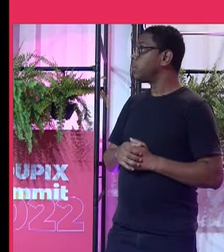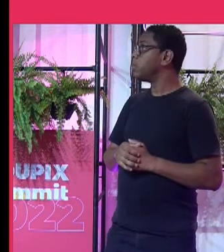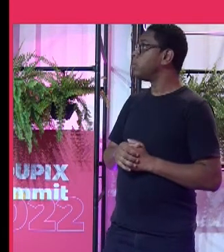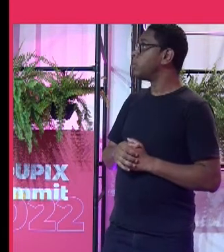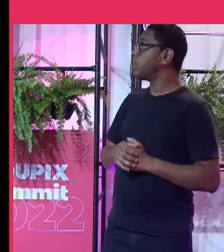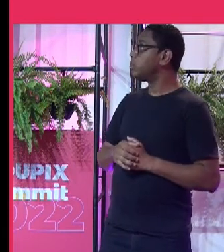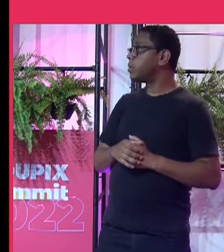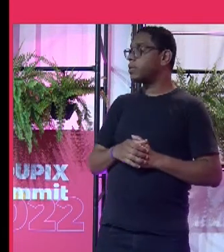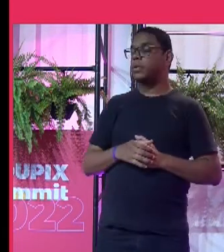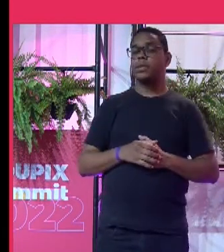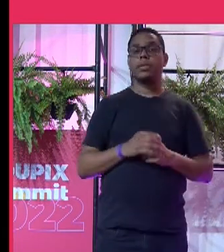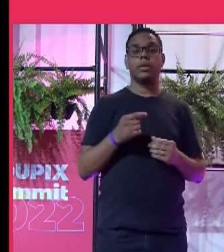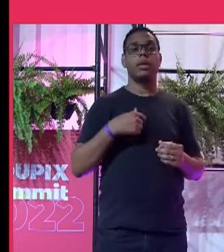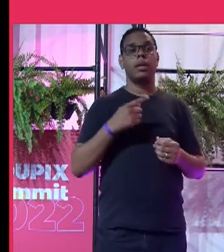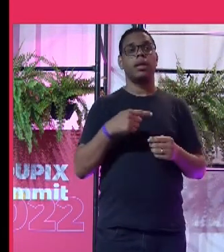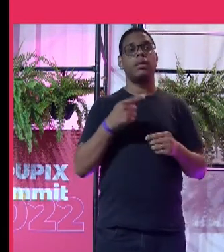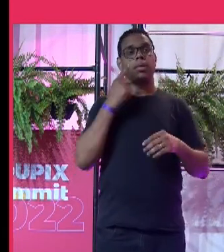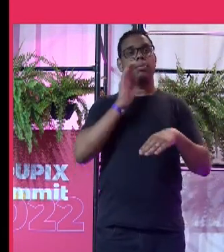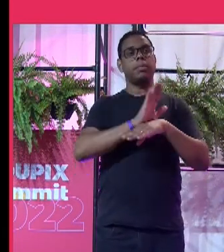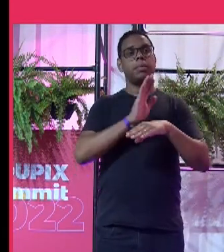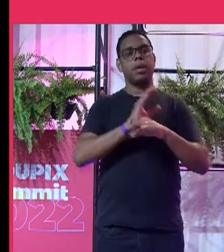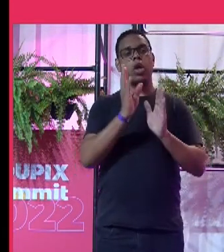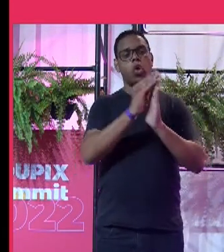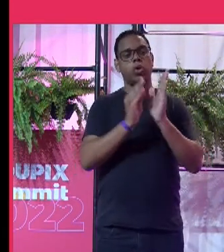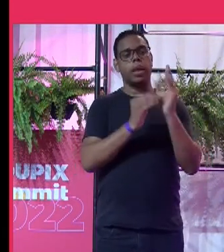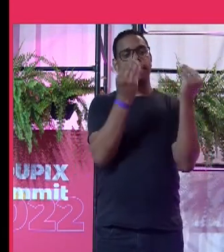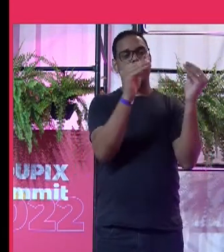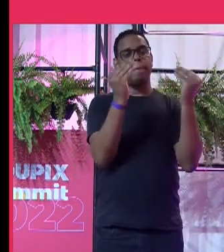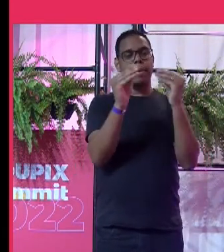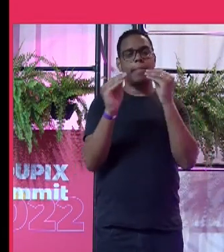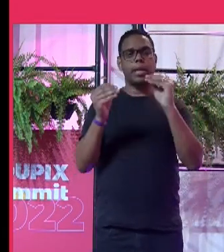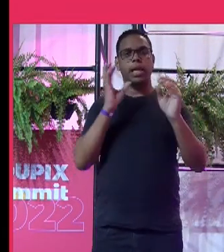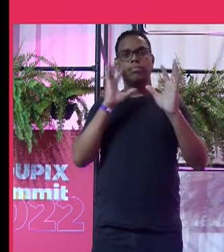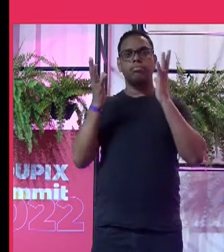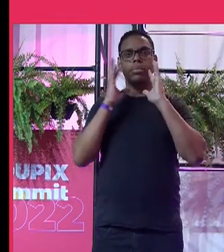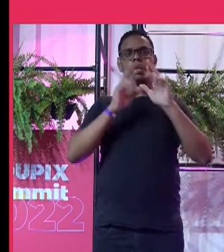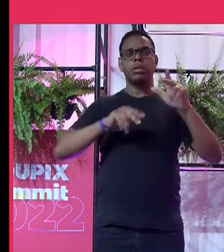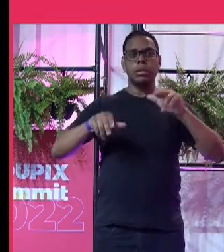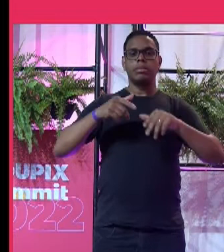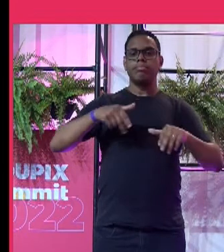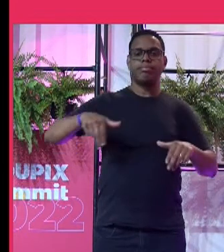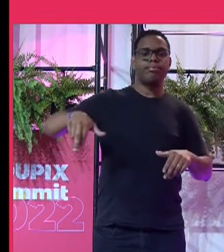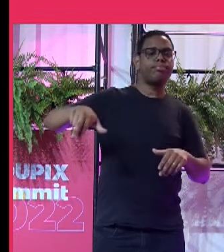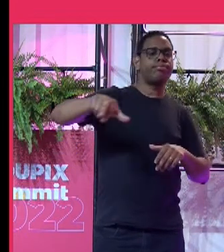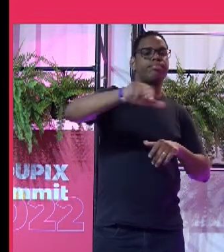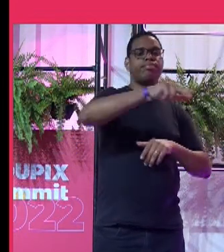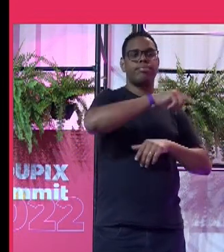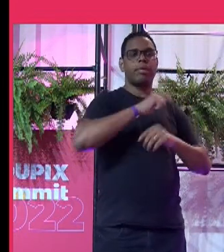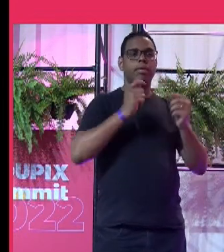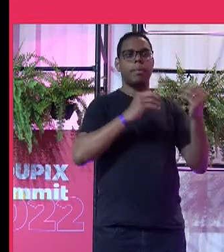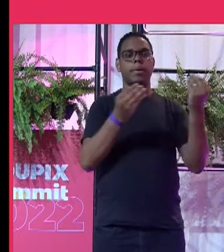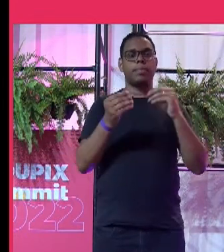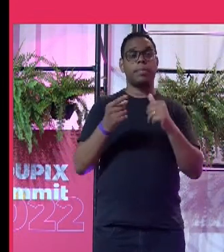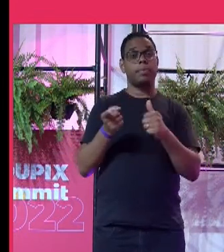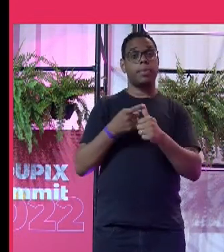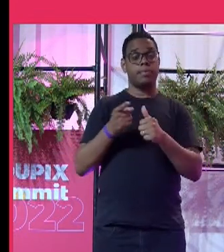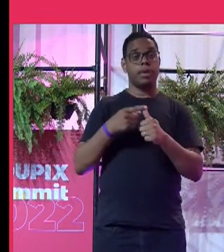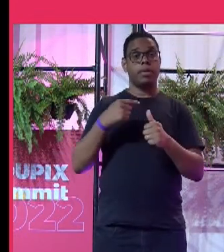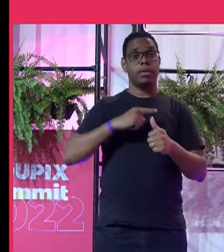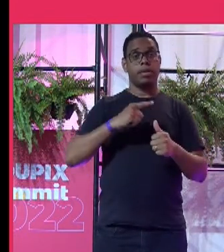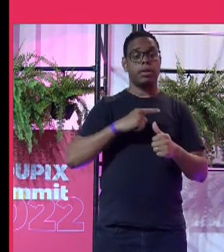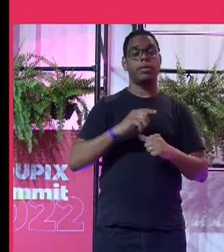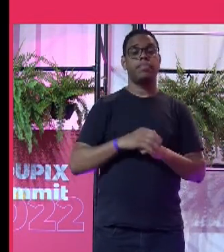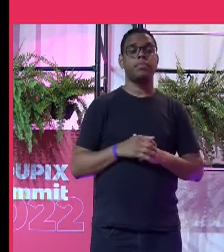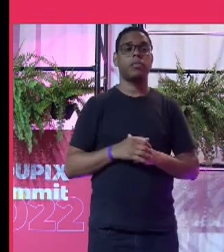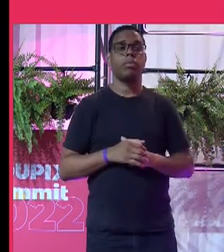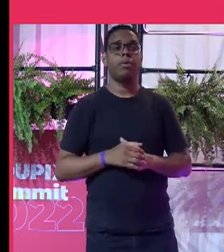um parceiro que distribui melhor os seus conteúdos e tem diversas soluções 360 para o creator. A primeira solução que a gente sempre